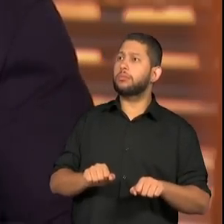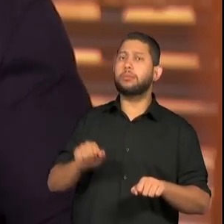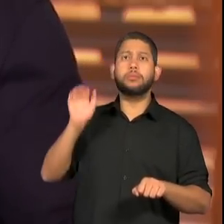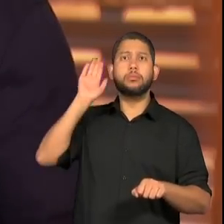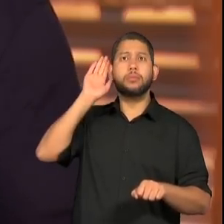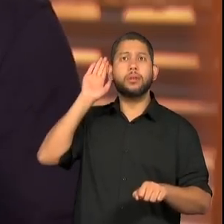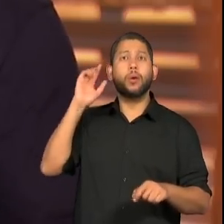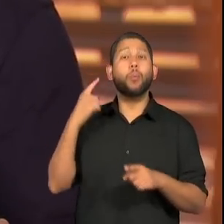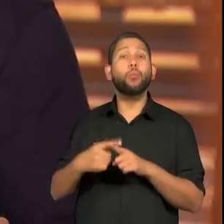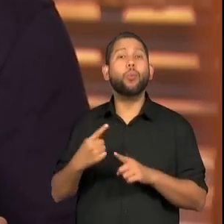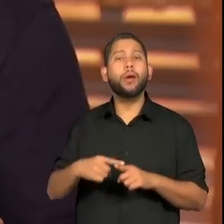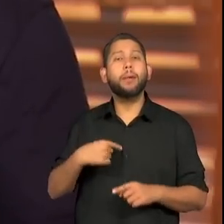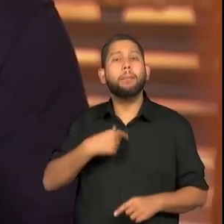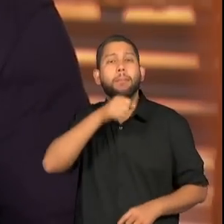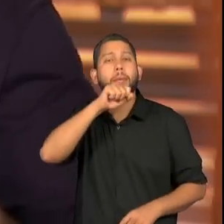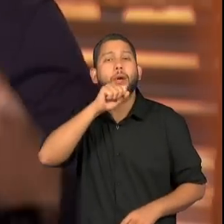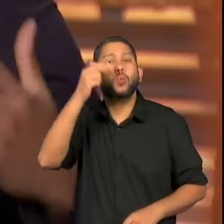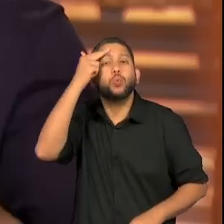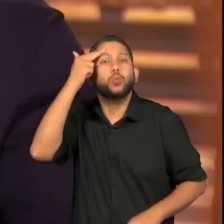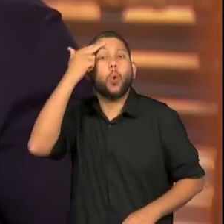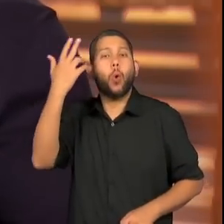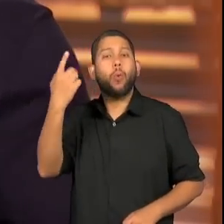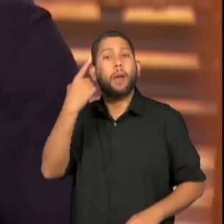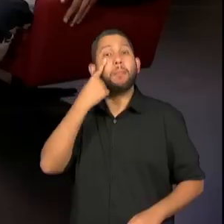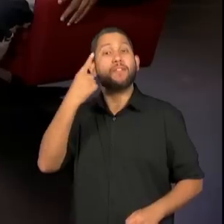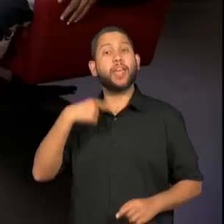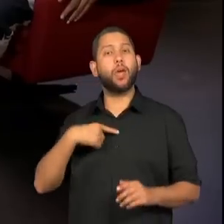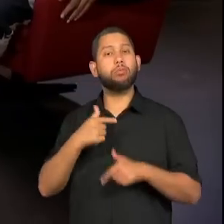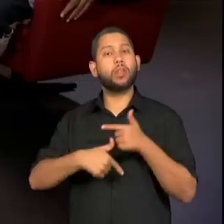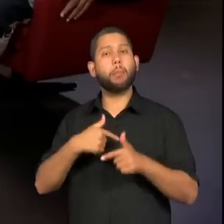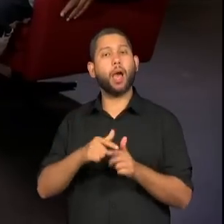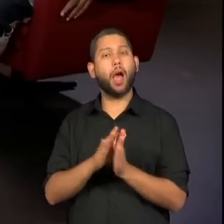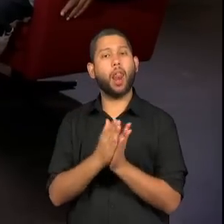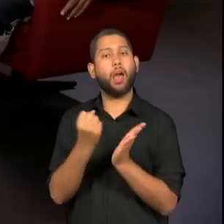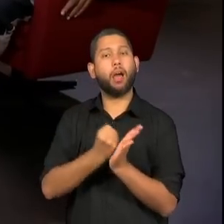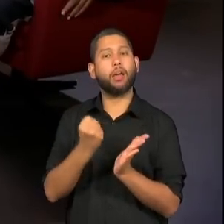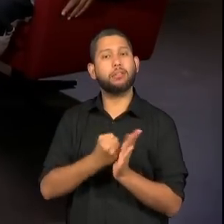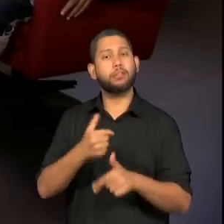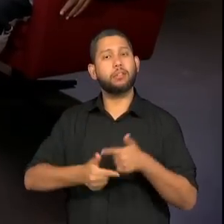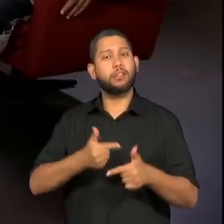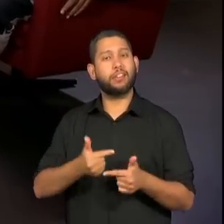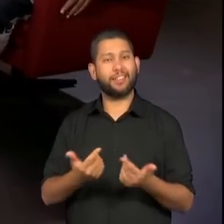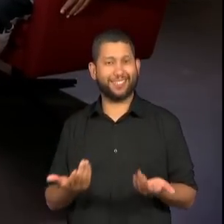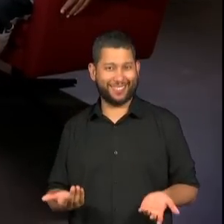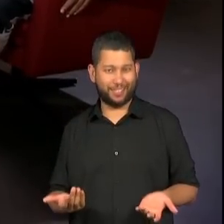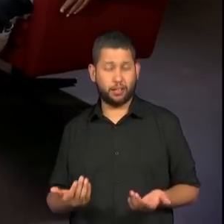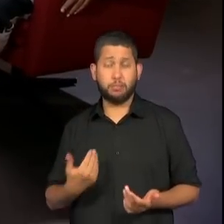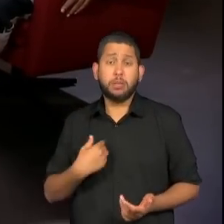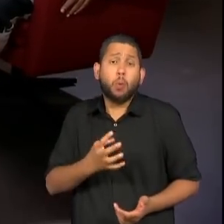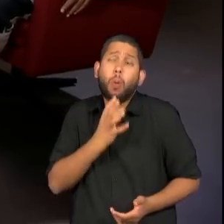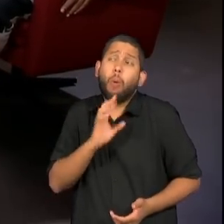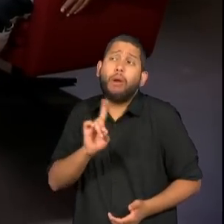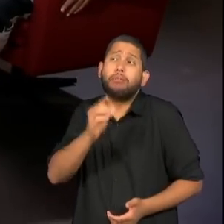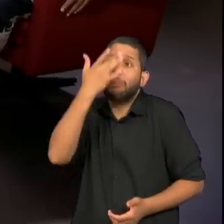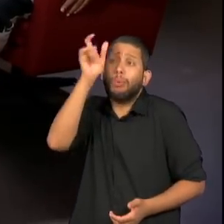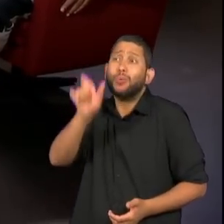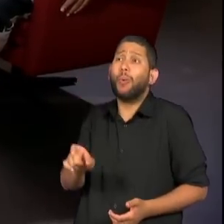Porque o sonho da minha mãe era me ver de carteira assinada, sabe? Como ela não conhecia ninguém que